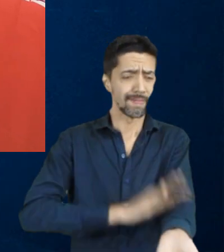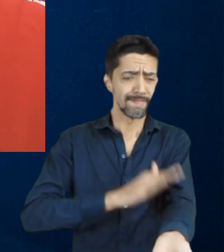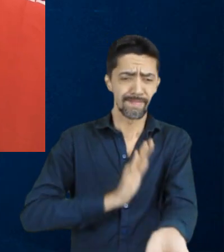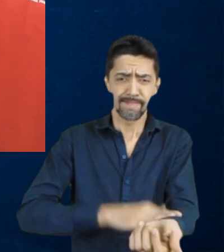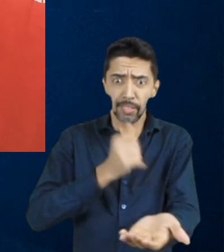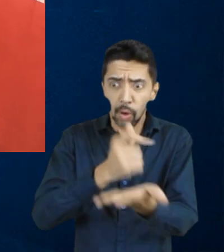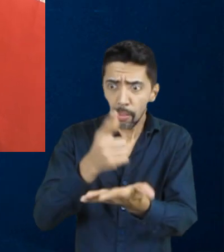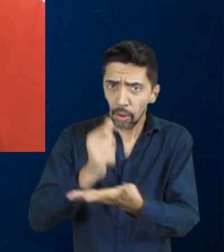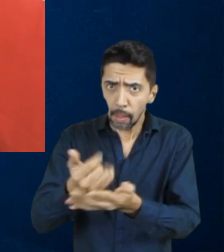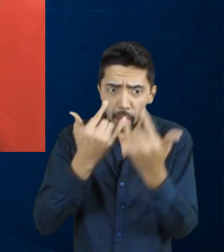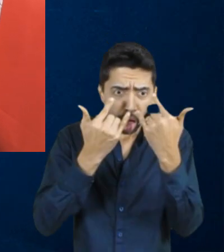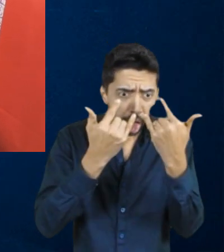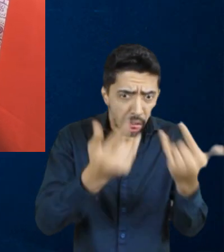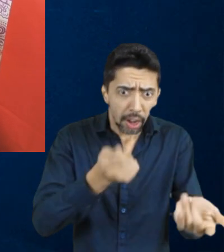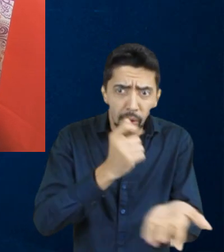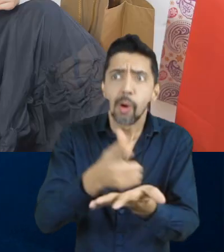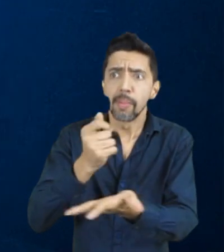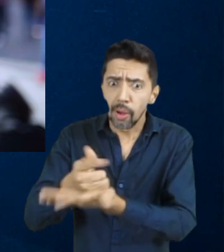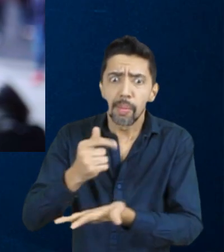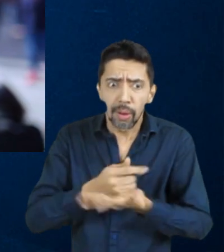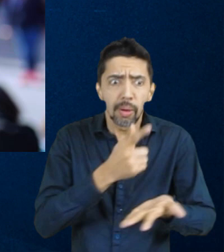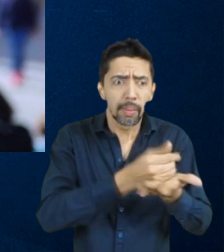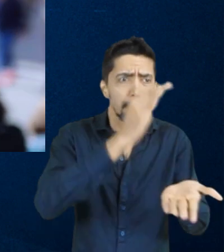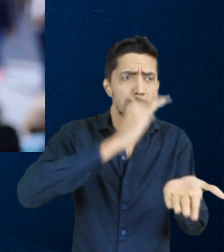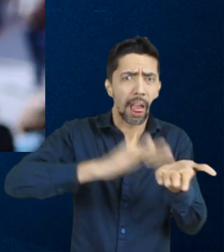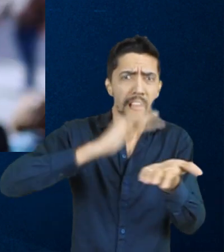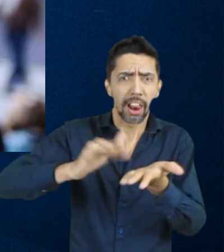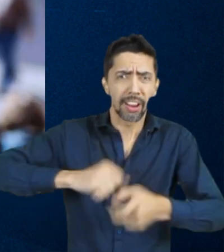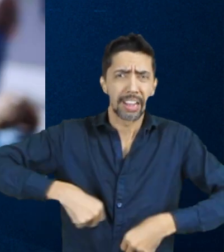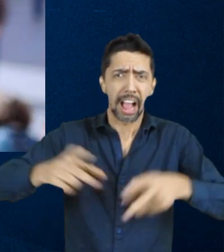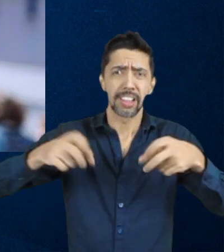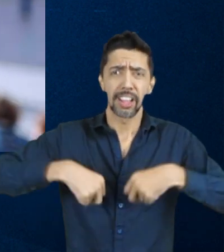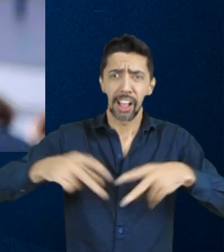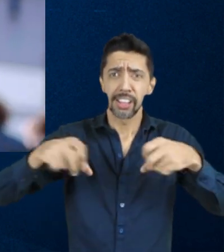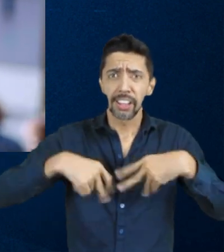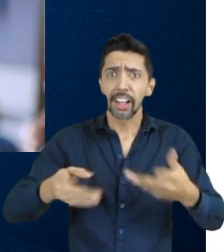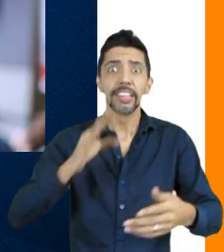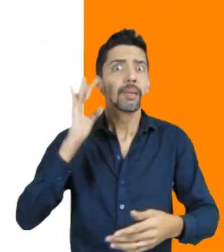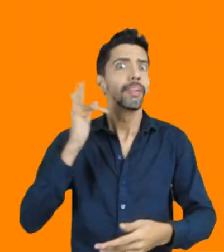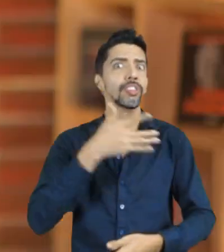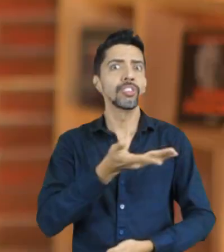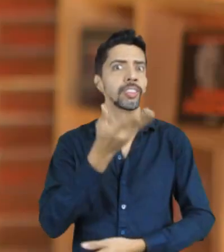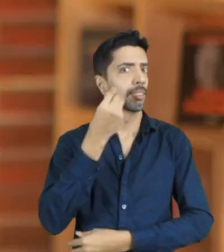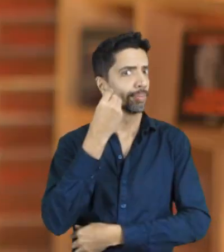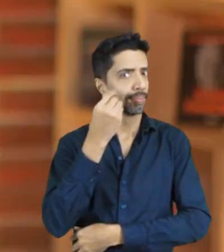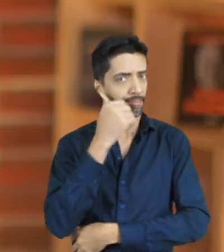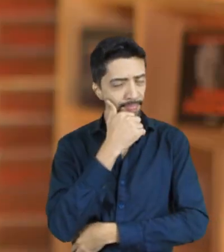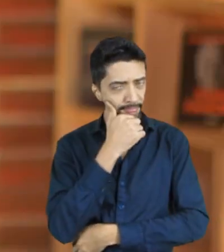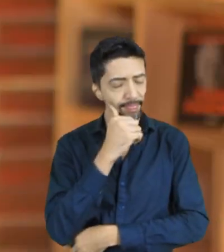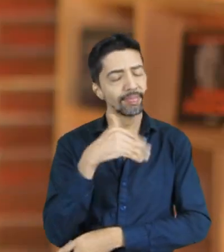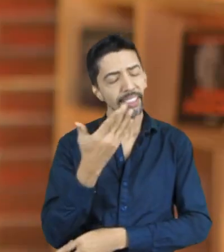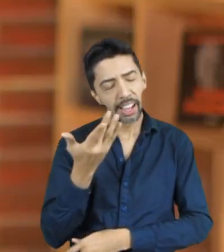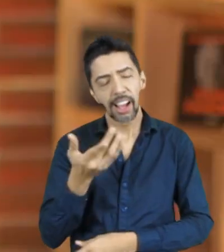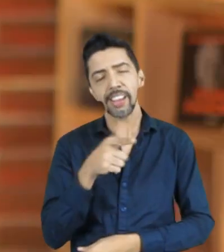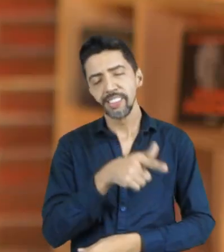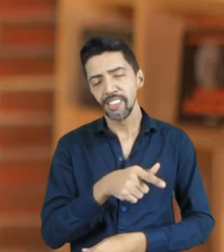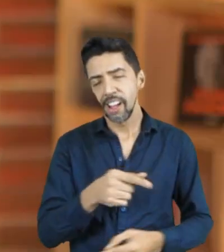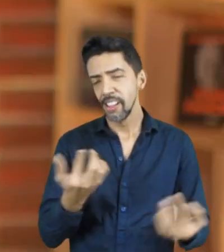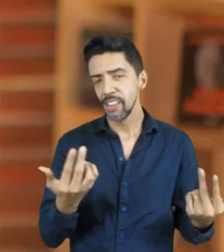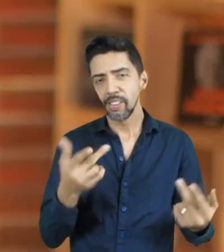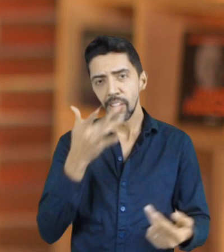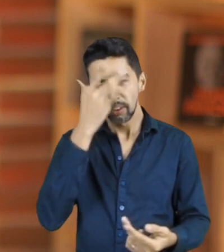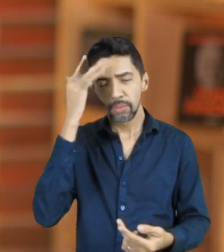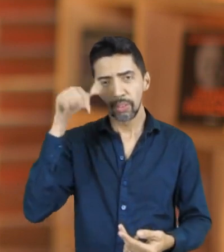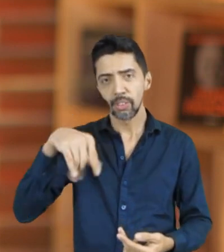desequilibrada é compulsiva impulsiva vai lá e compra e vai vai essa pessoa soma se logicamente aos mais